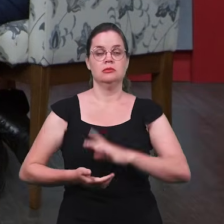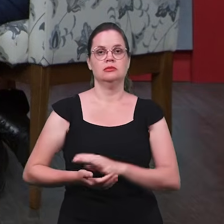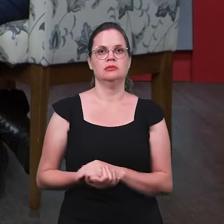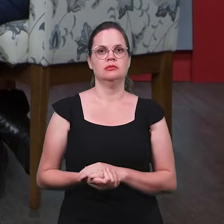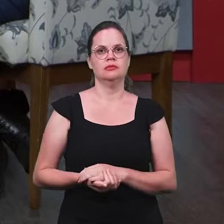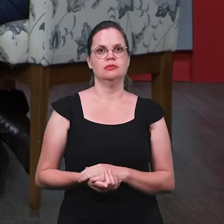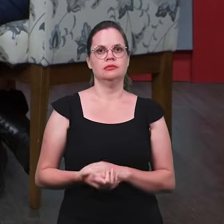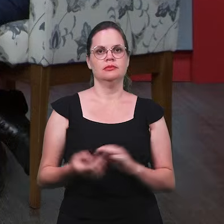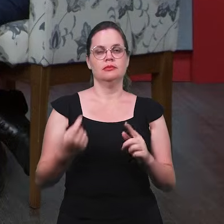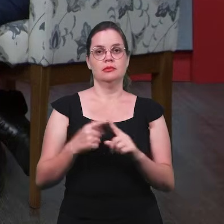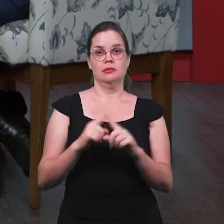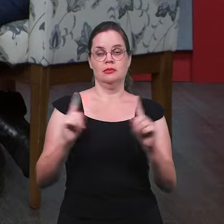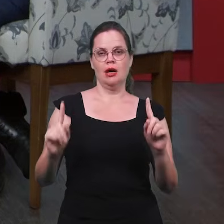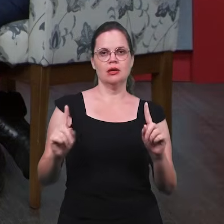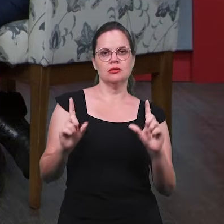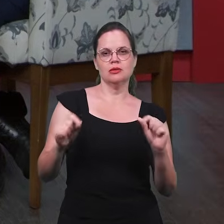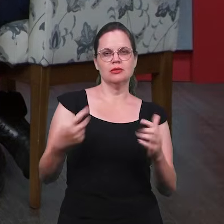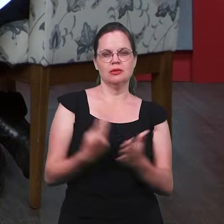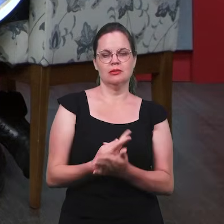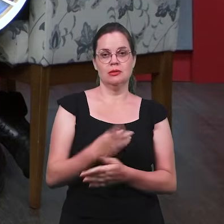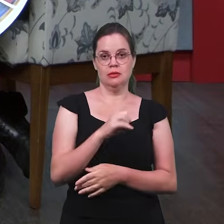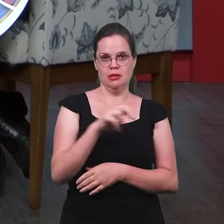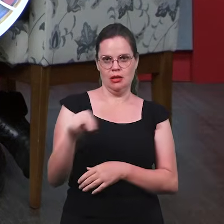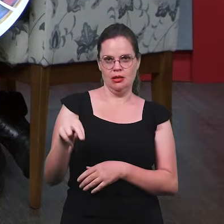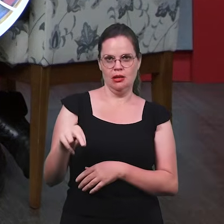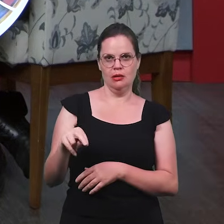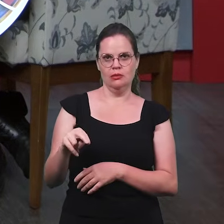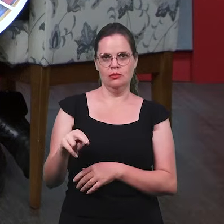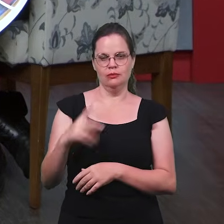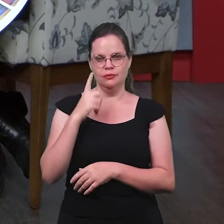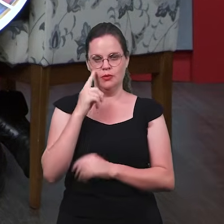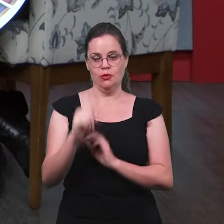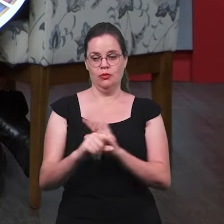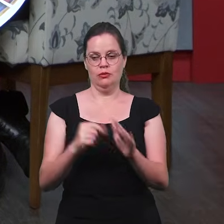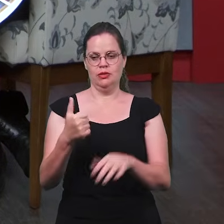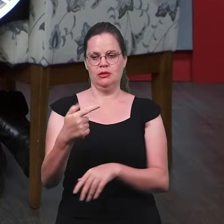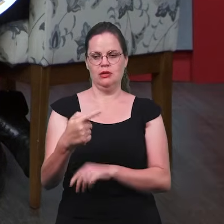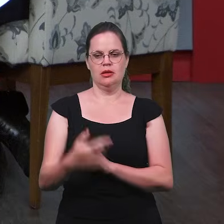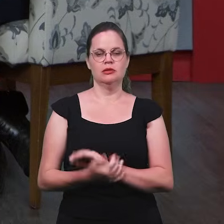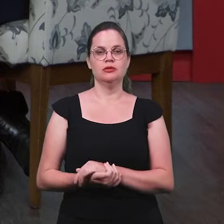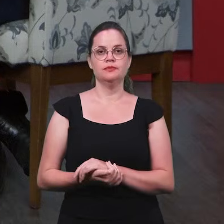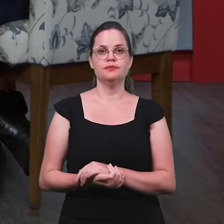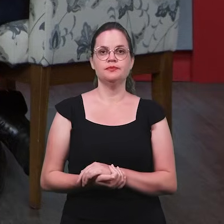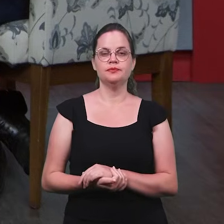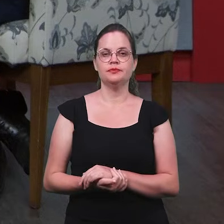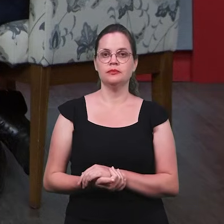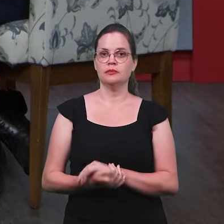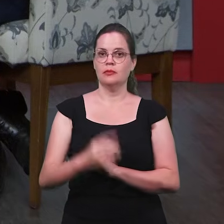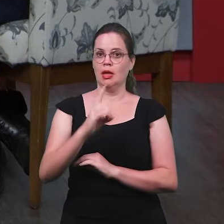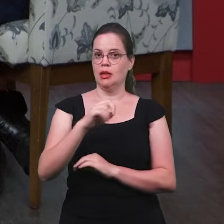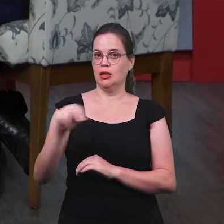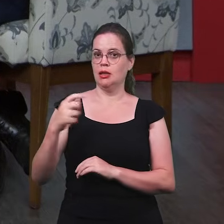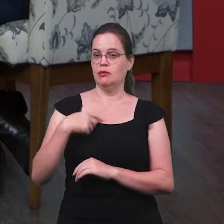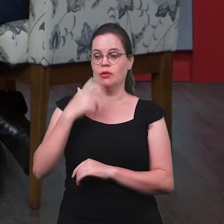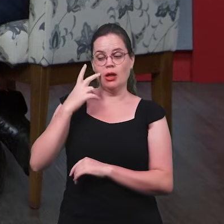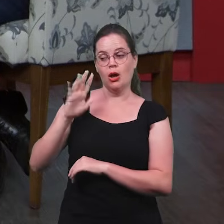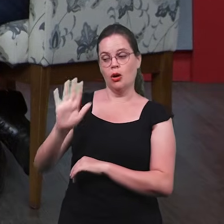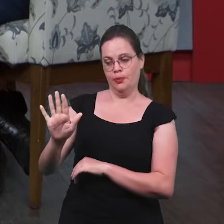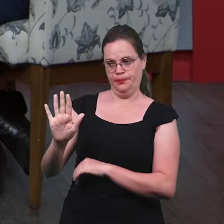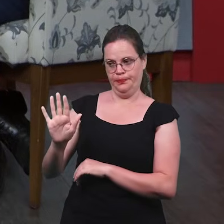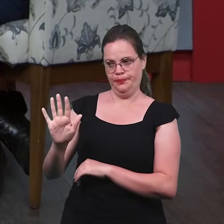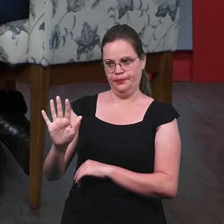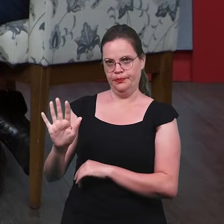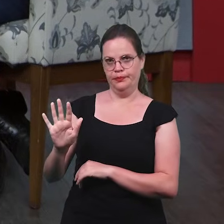Então, Daniel, ele, em primeiro lugar, aqui no verso 17, Daniel diz assim,